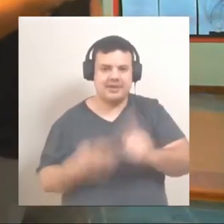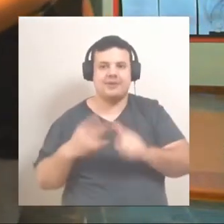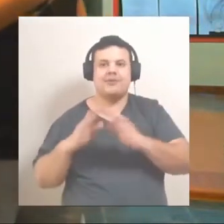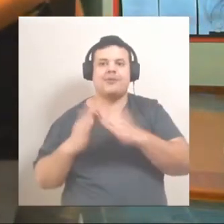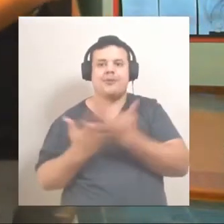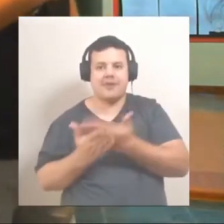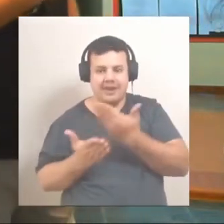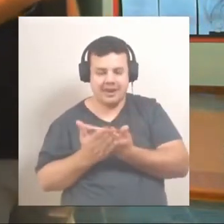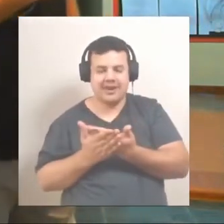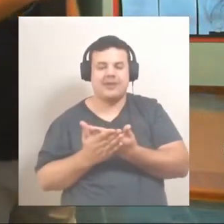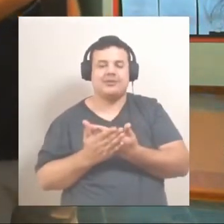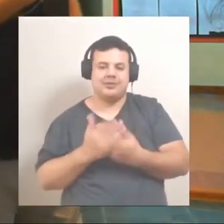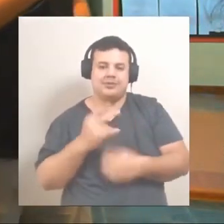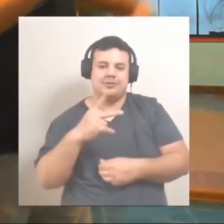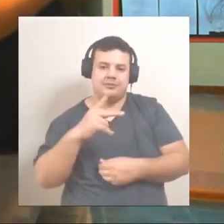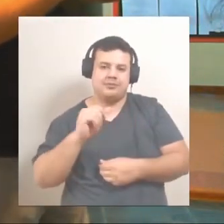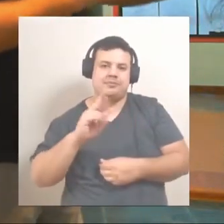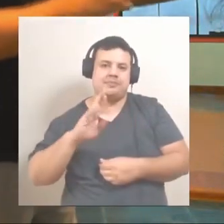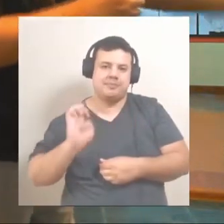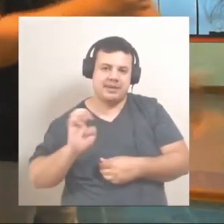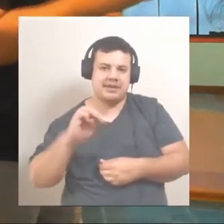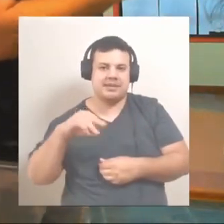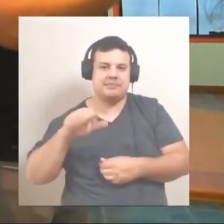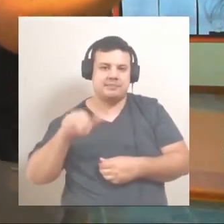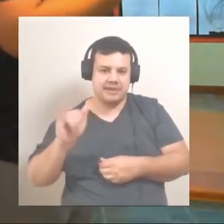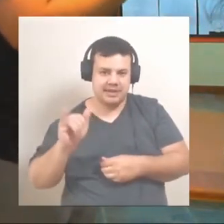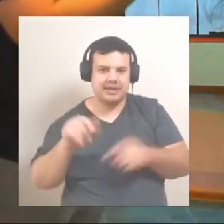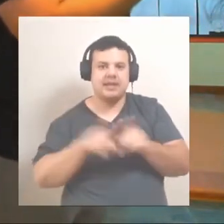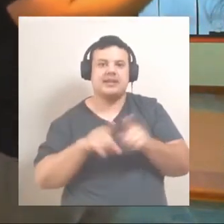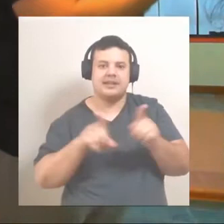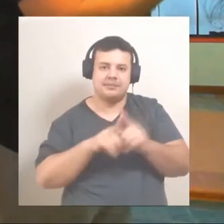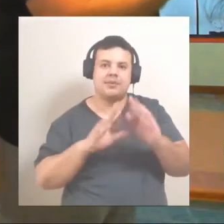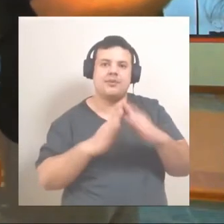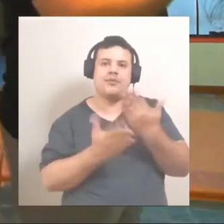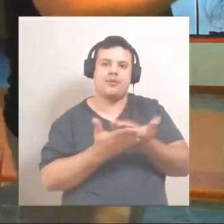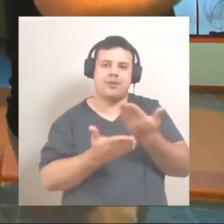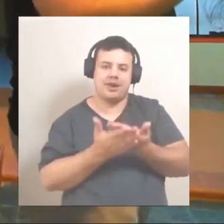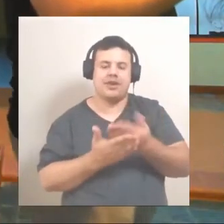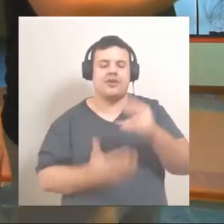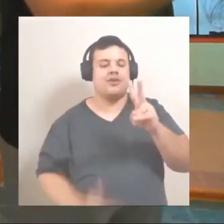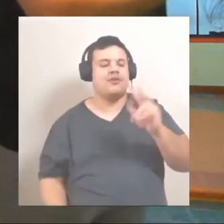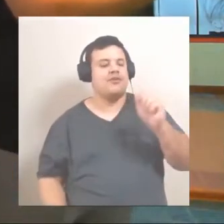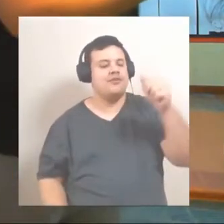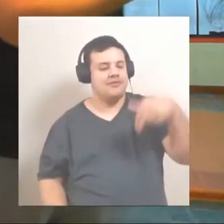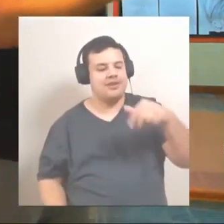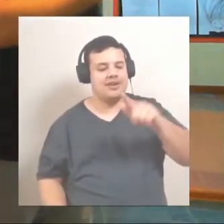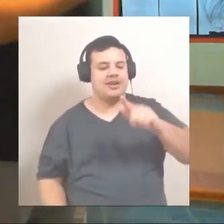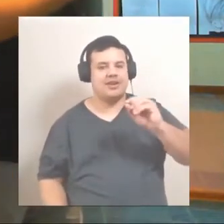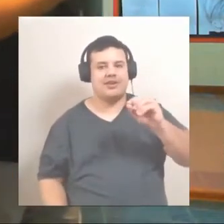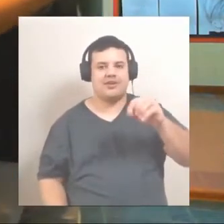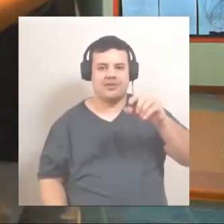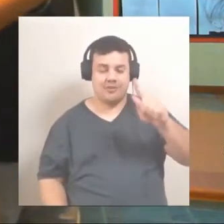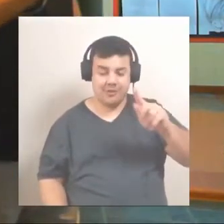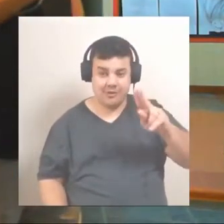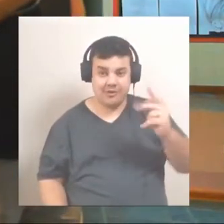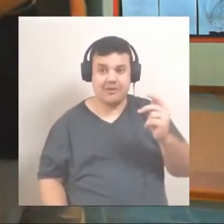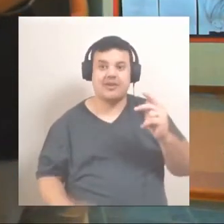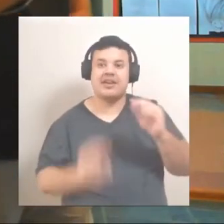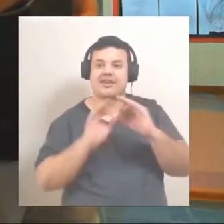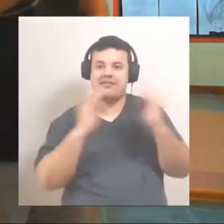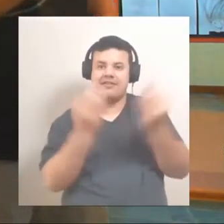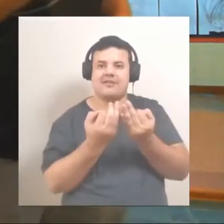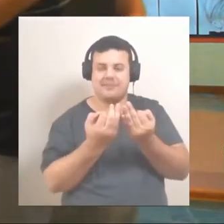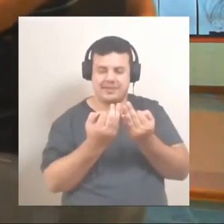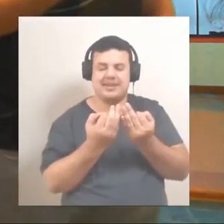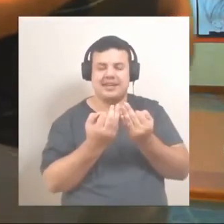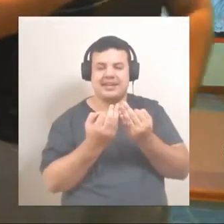está no Tem no Limão. É, Colégio Van Gogh também está no Tem no Limão, da família da padaria Lareira. Muito bacana tê-los aqui e